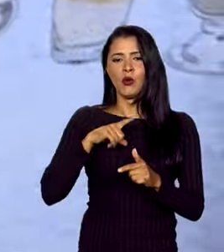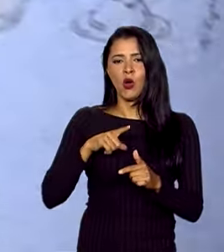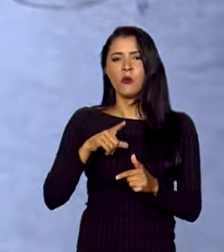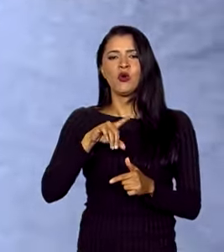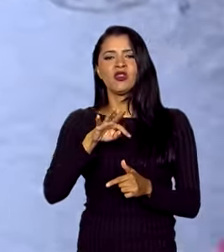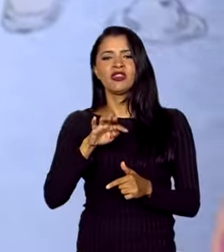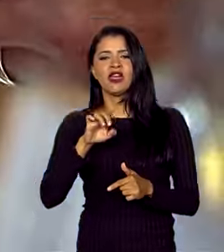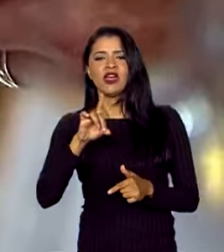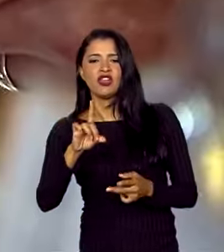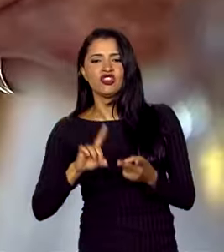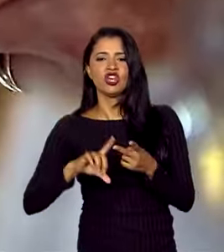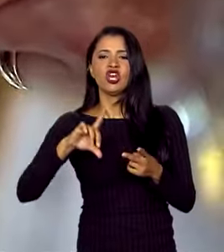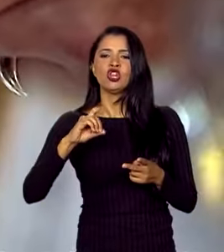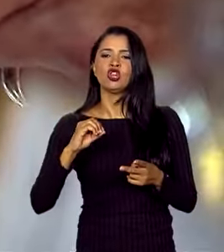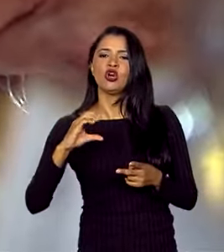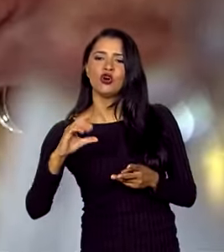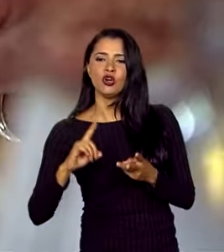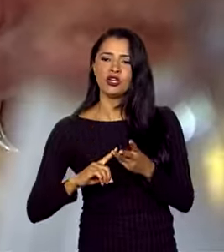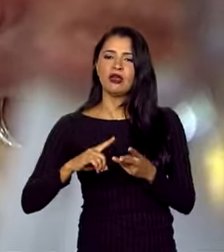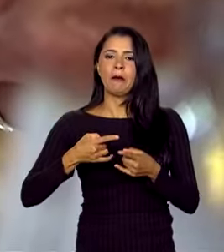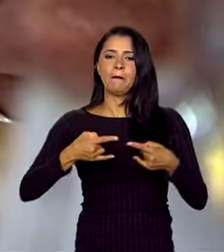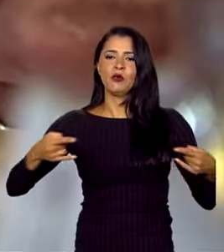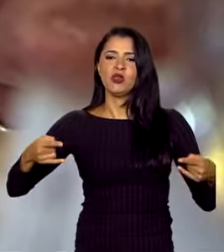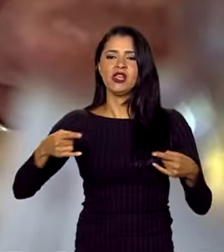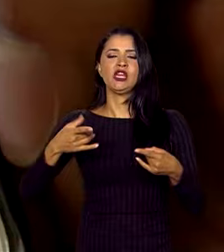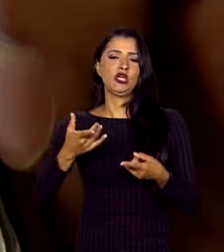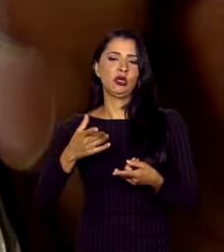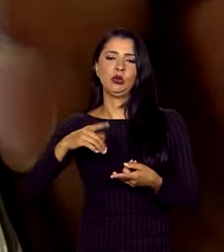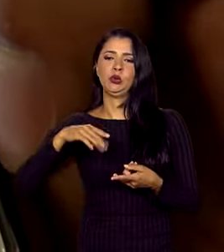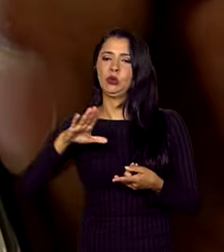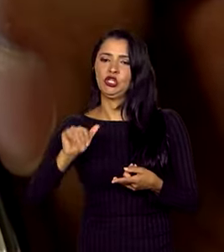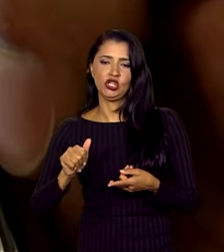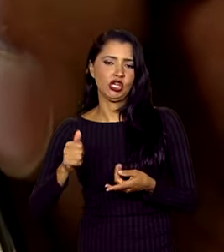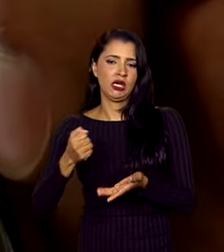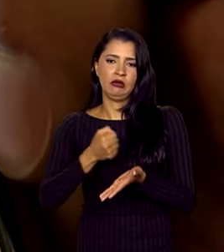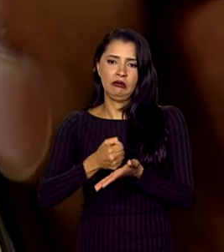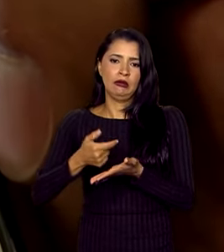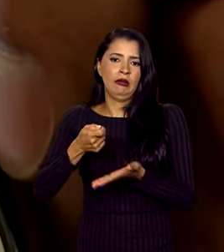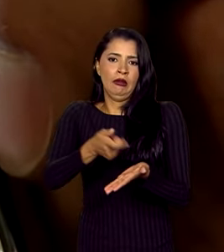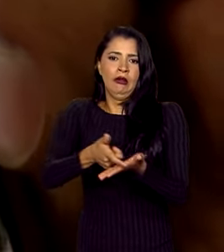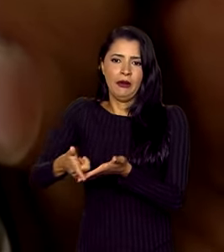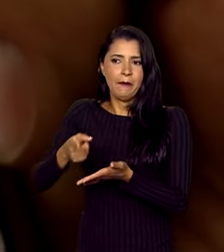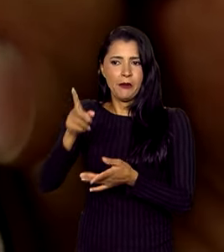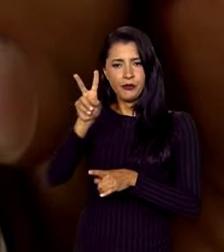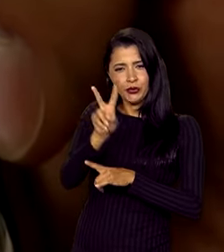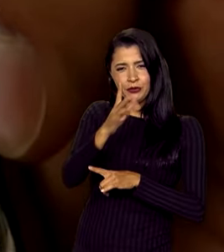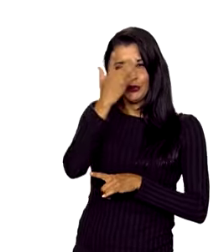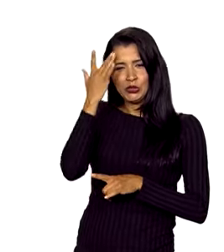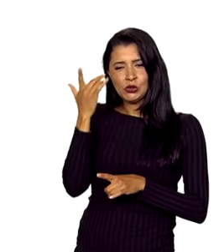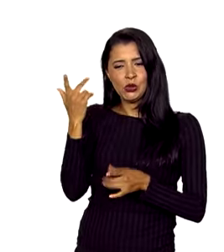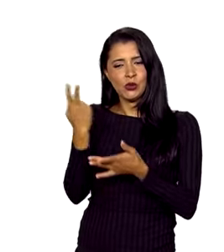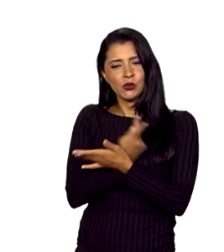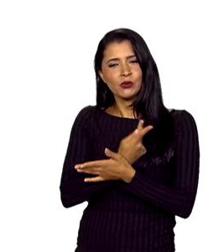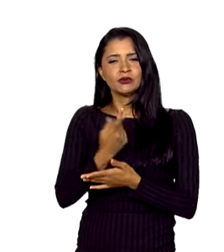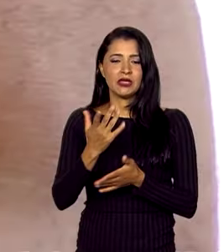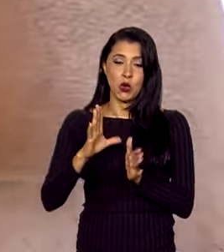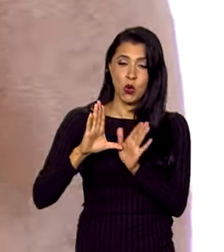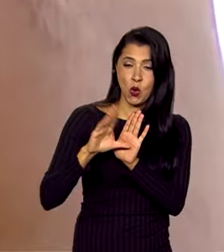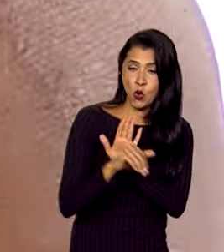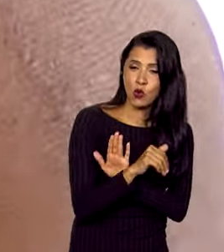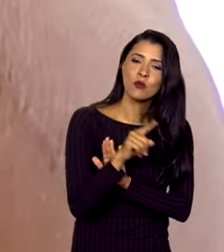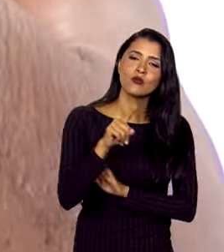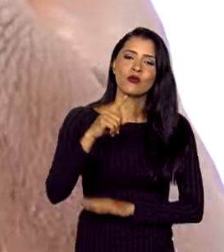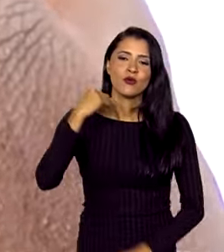TED, DOC, boleto e cheques. E para proteger as pessoas contra fraudes e golpes,